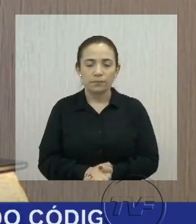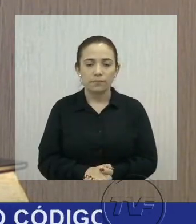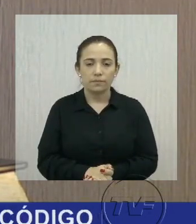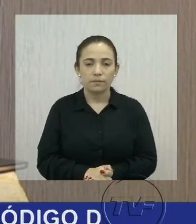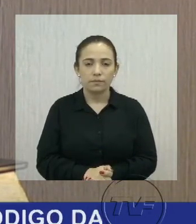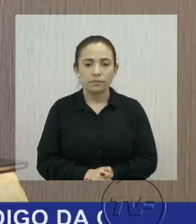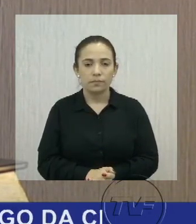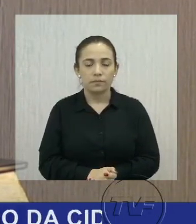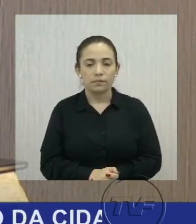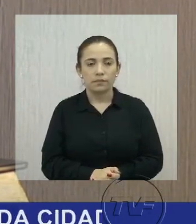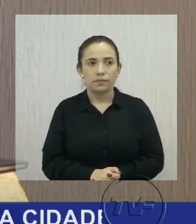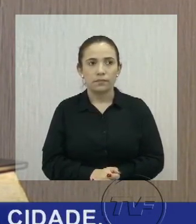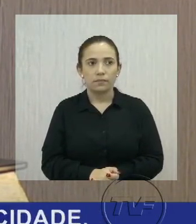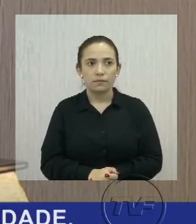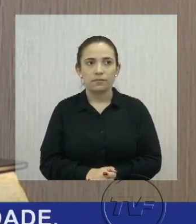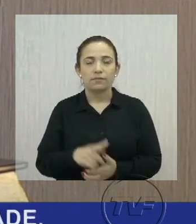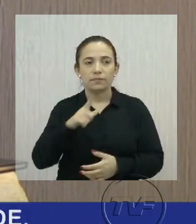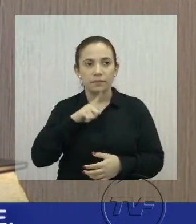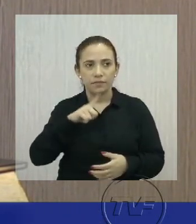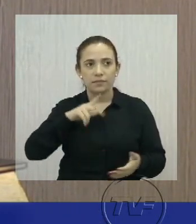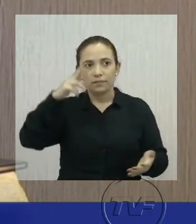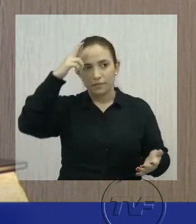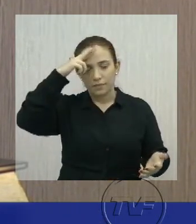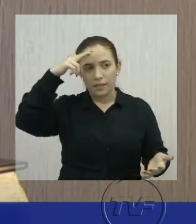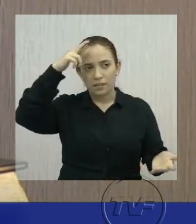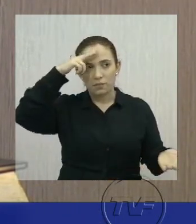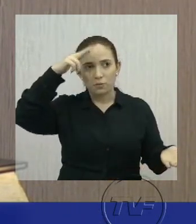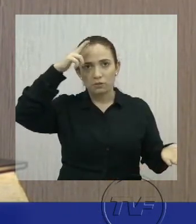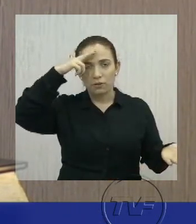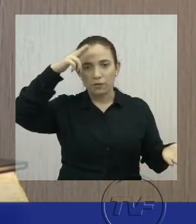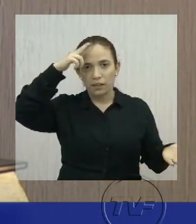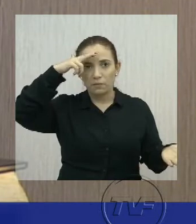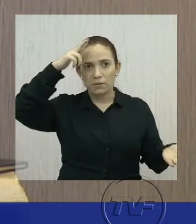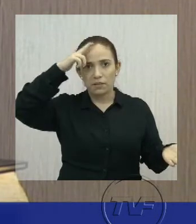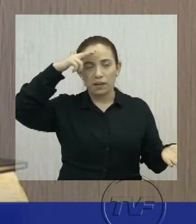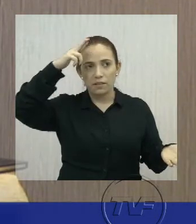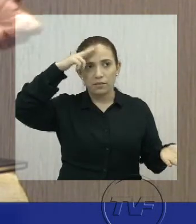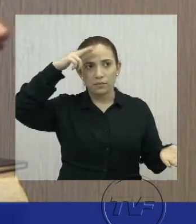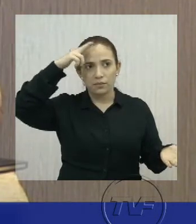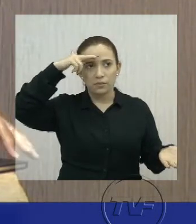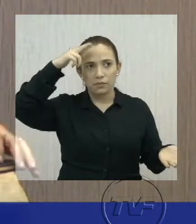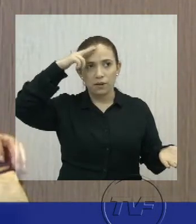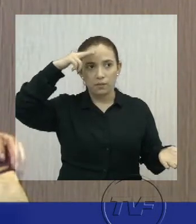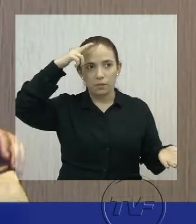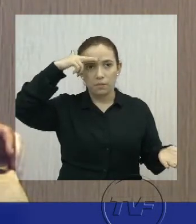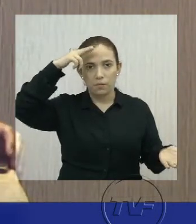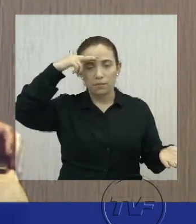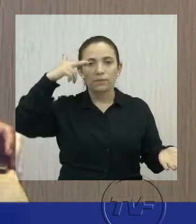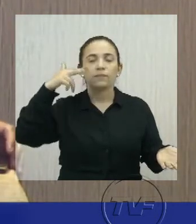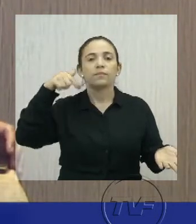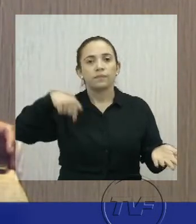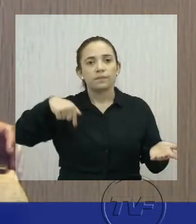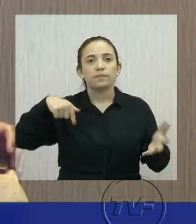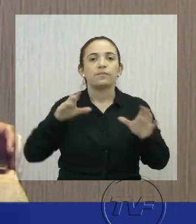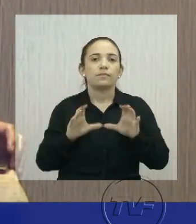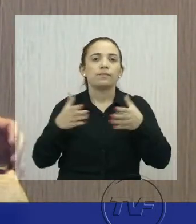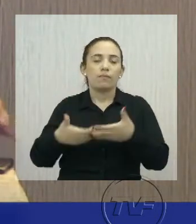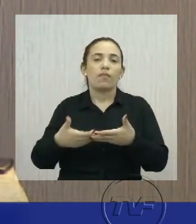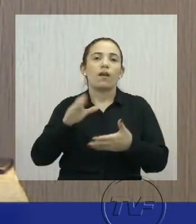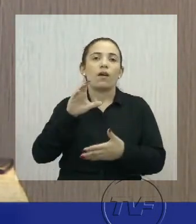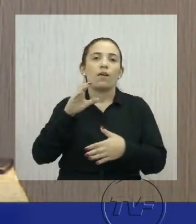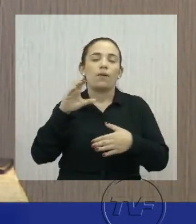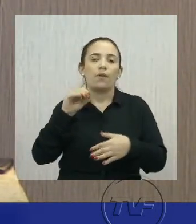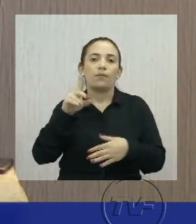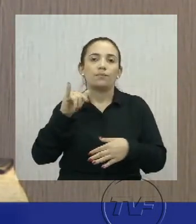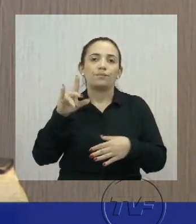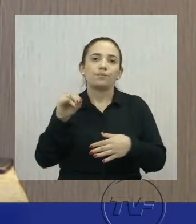tem que refletir sobre isso bastante. E talvez a experiência conduzida por Vossa Excelência aqui na Comissão do Código Diretor